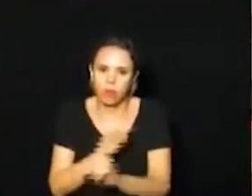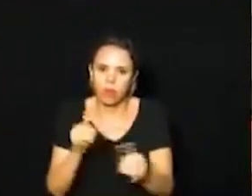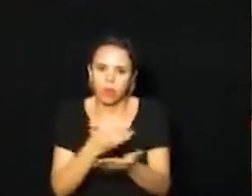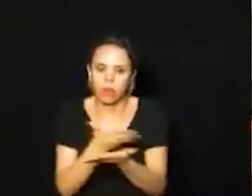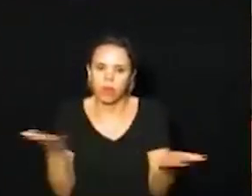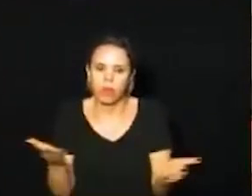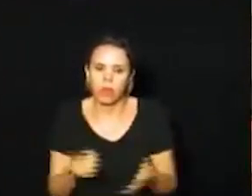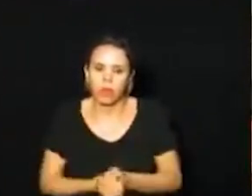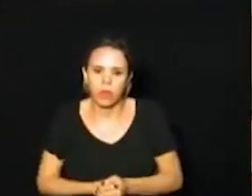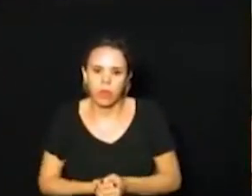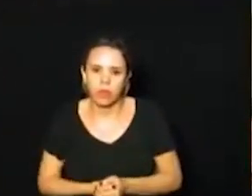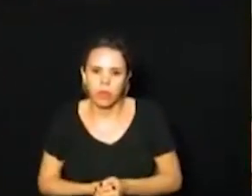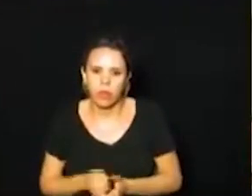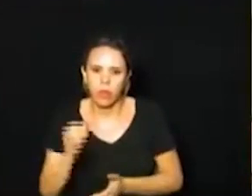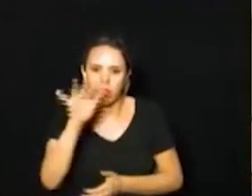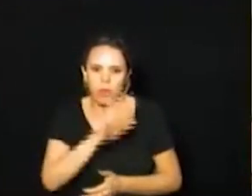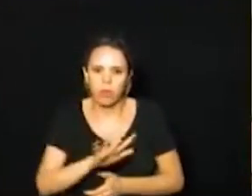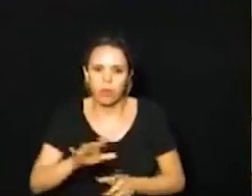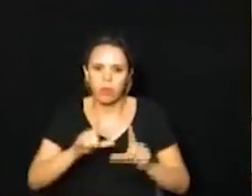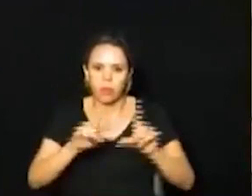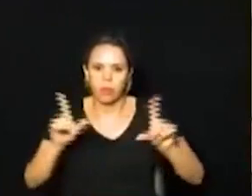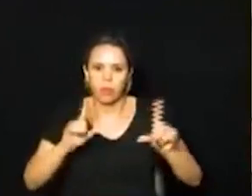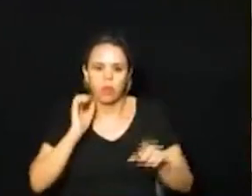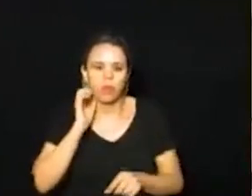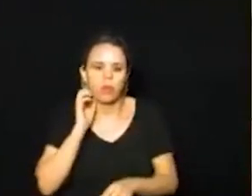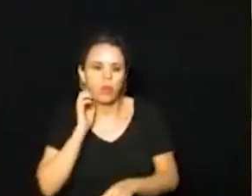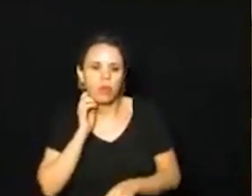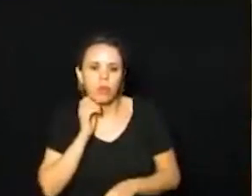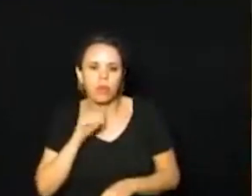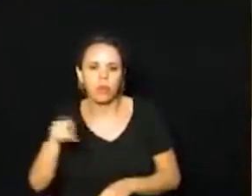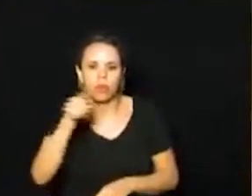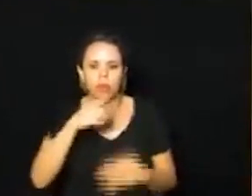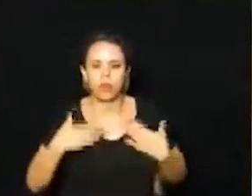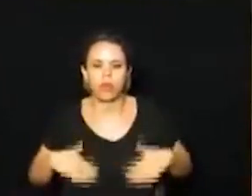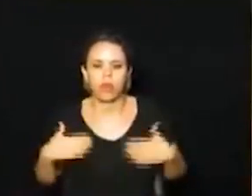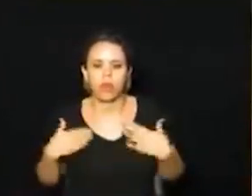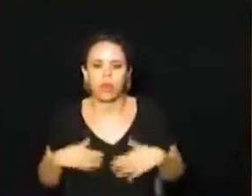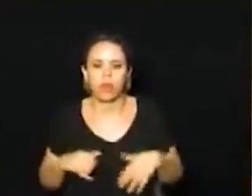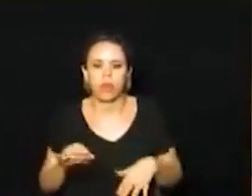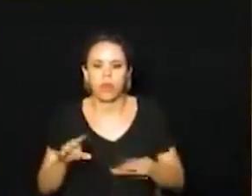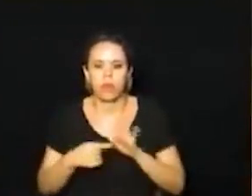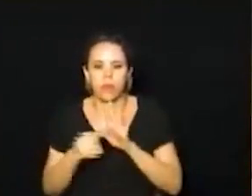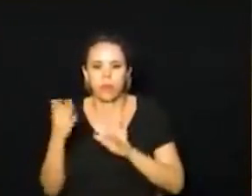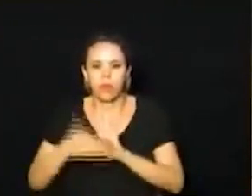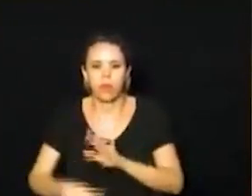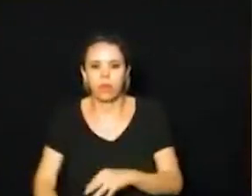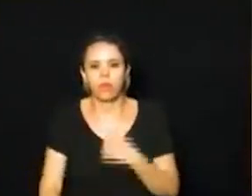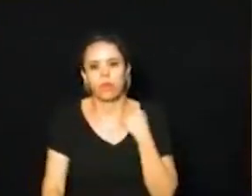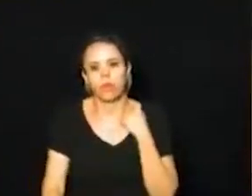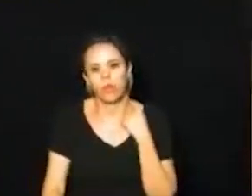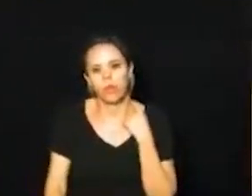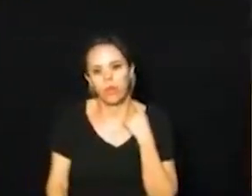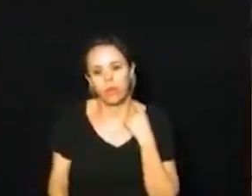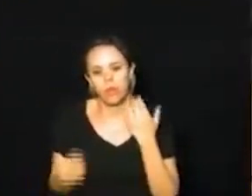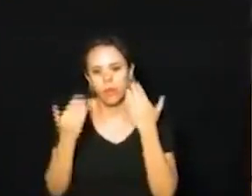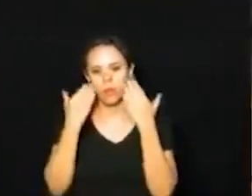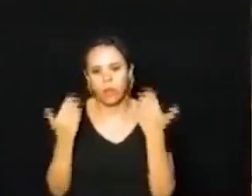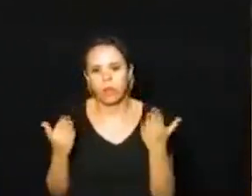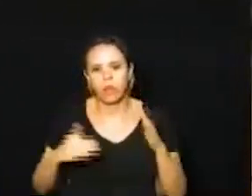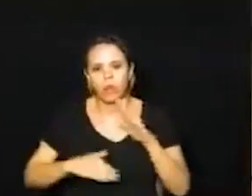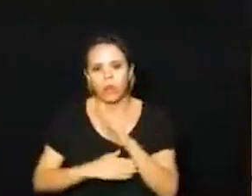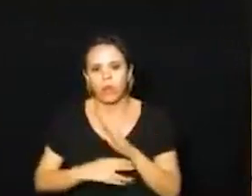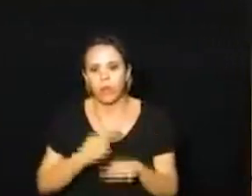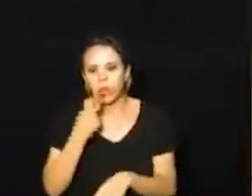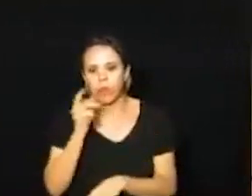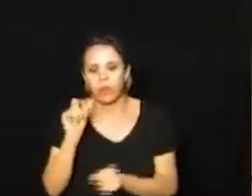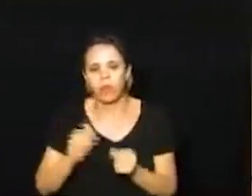pedido as imagens fala para o circo tem Fiquem tranquilos que as imagens falam por ti e eu vou expor aqui na